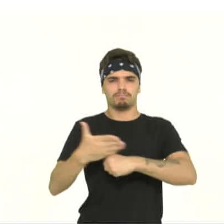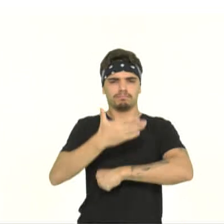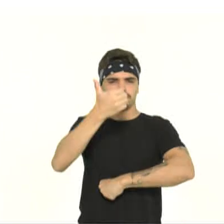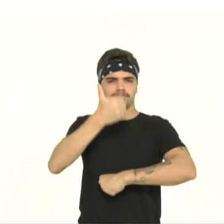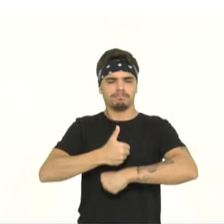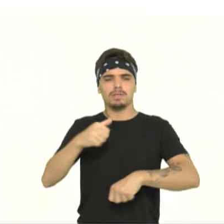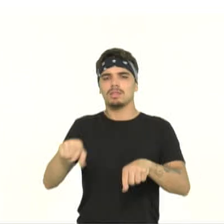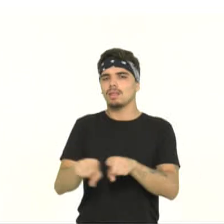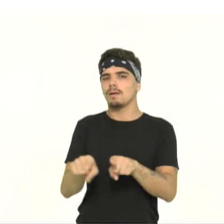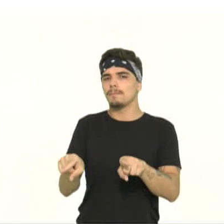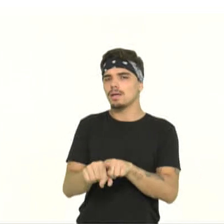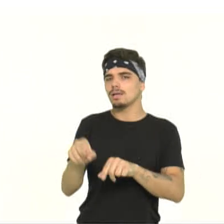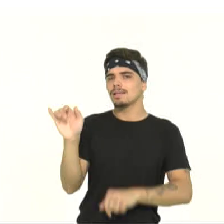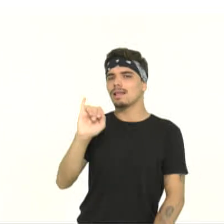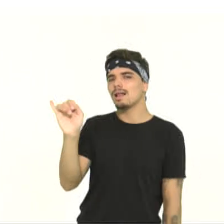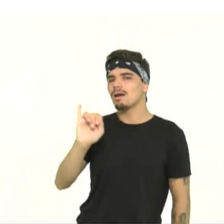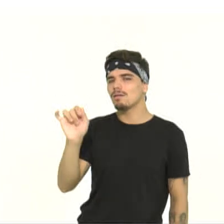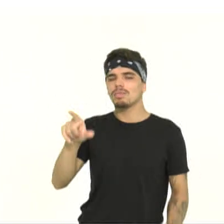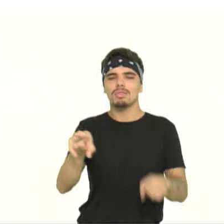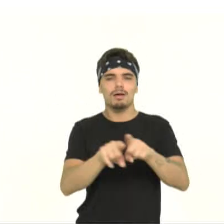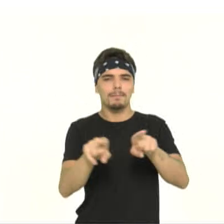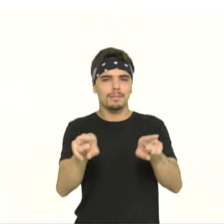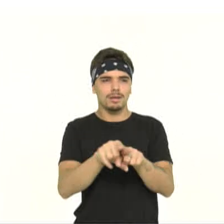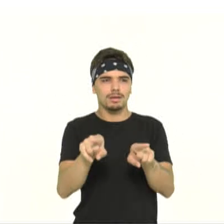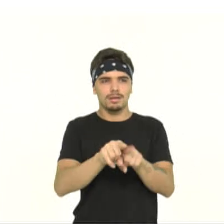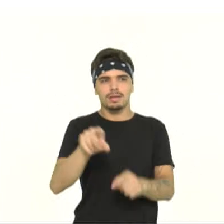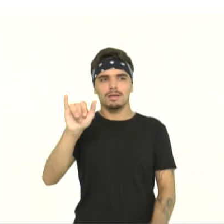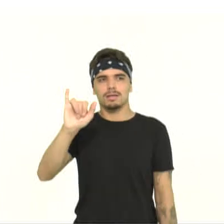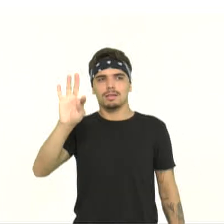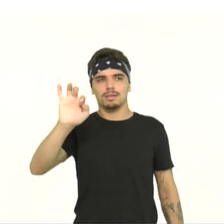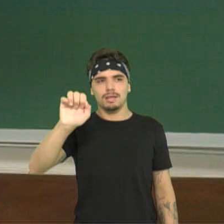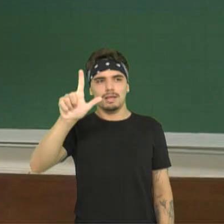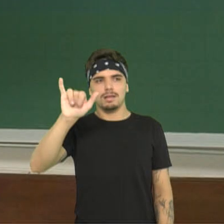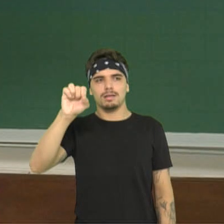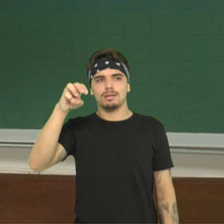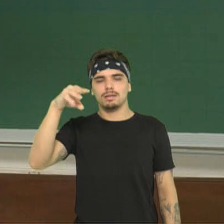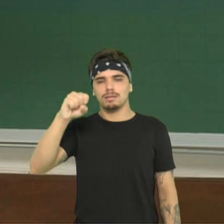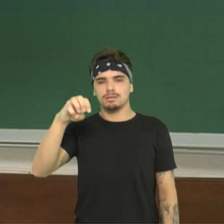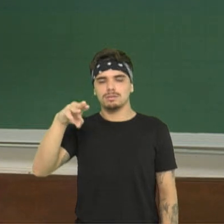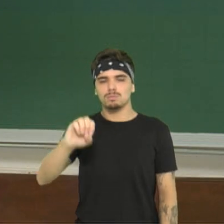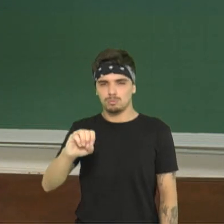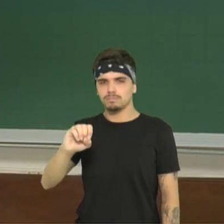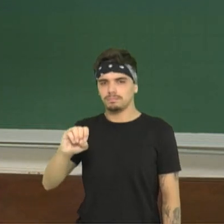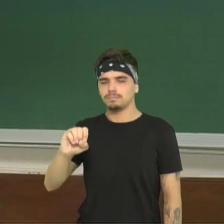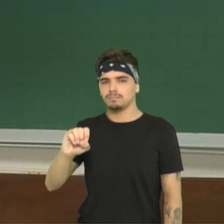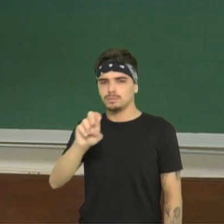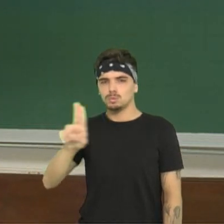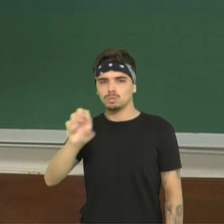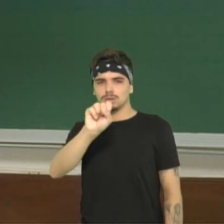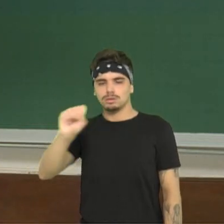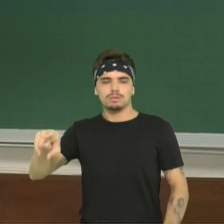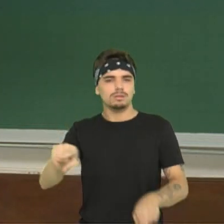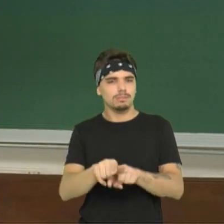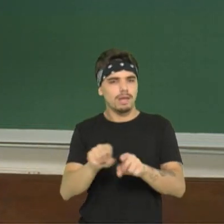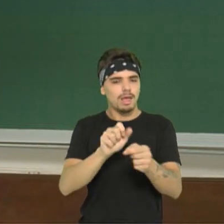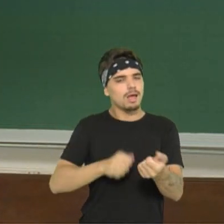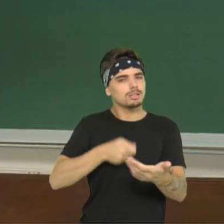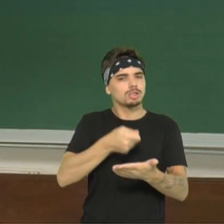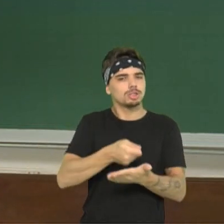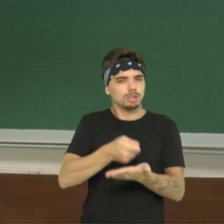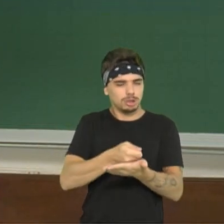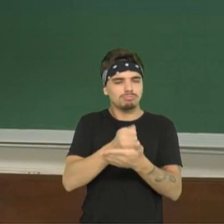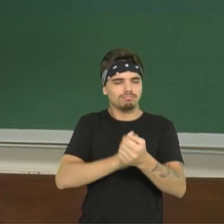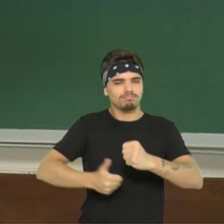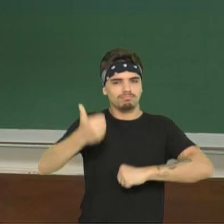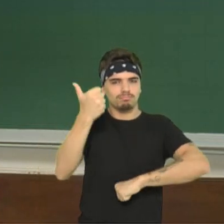e temos também o stalinismo da União Soviética. São regimes totalitários que dá para a gente